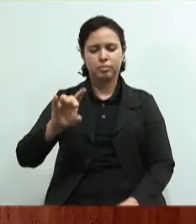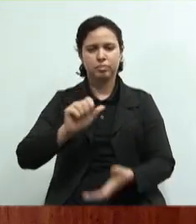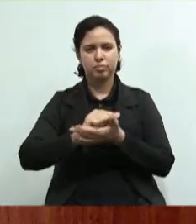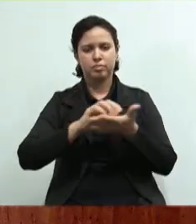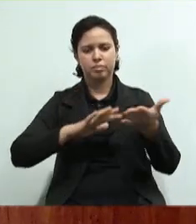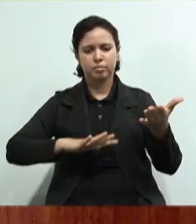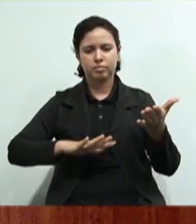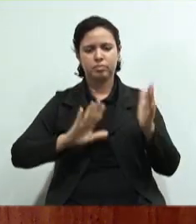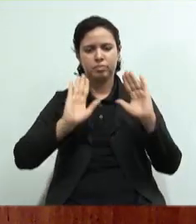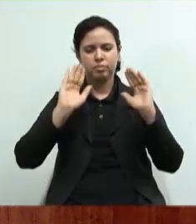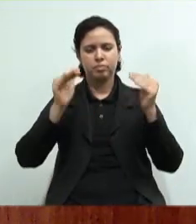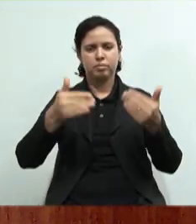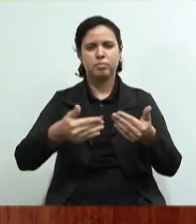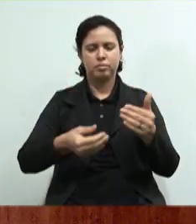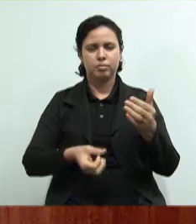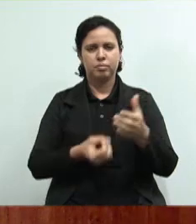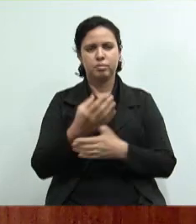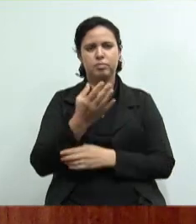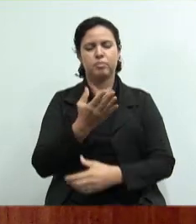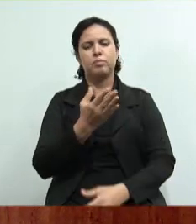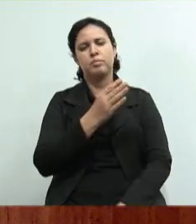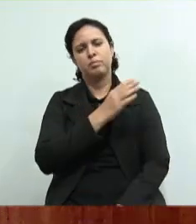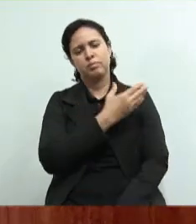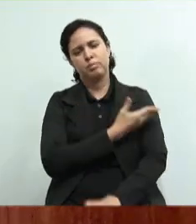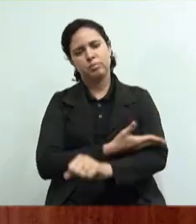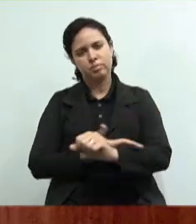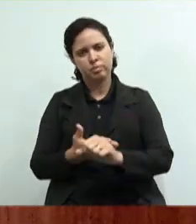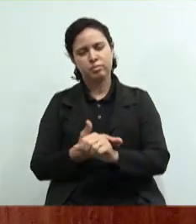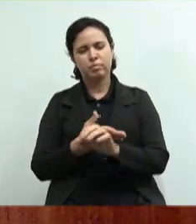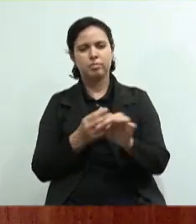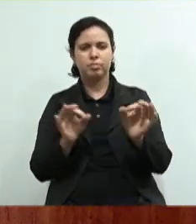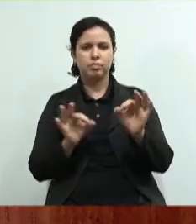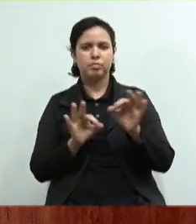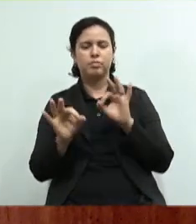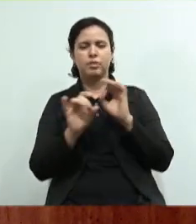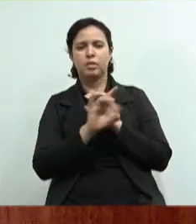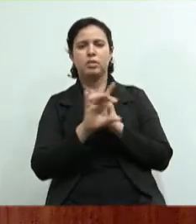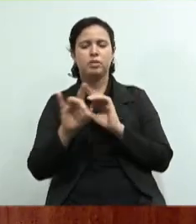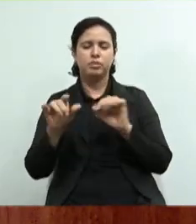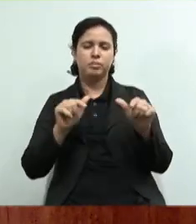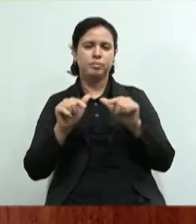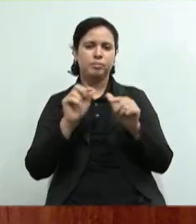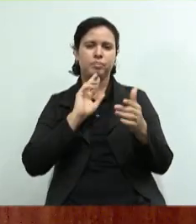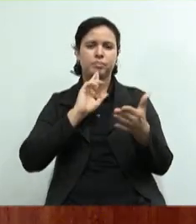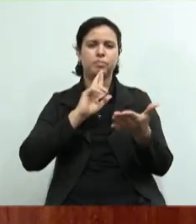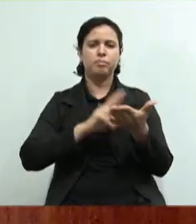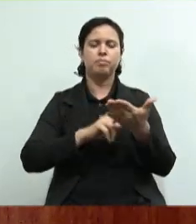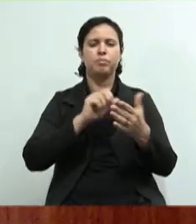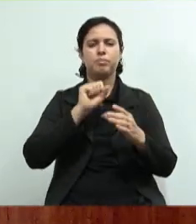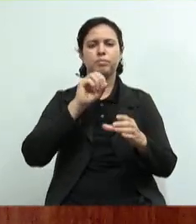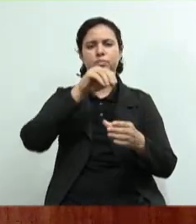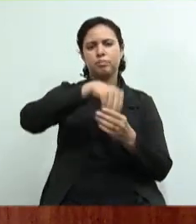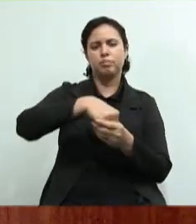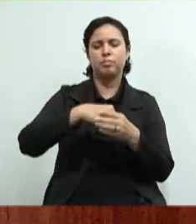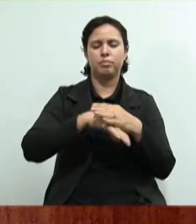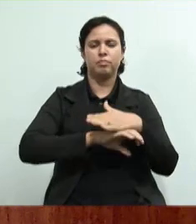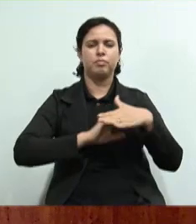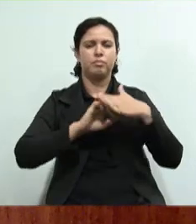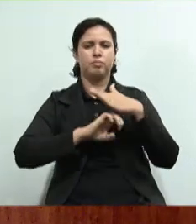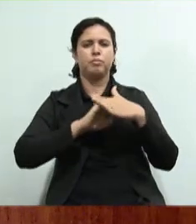atividade específica, criando um hábito de planejamento, né, em cada ação executada na empresa de em qualquer